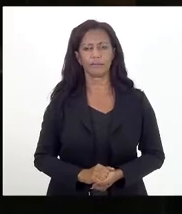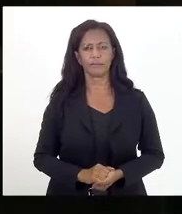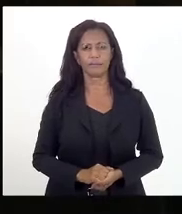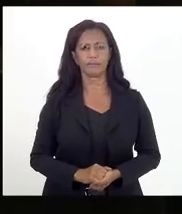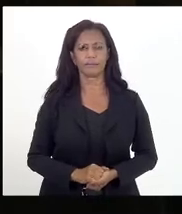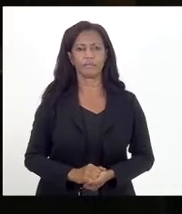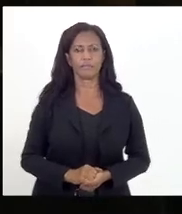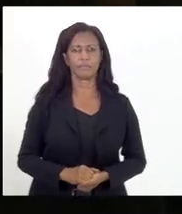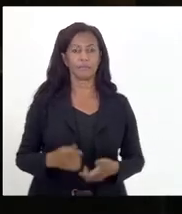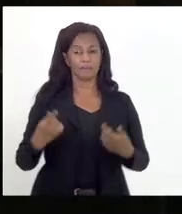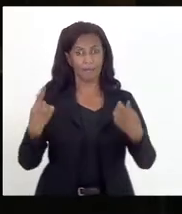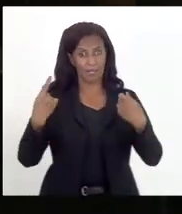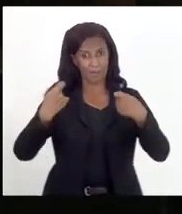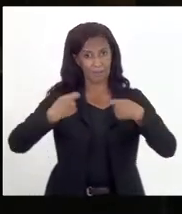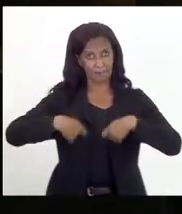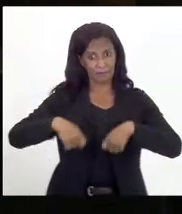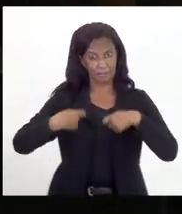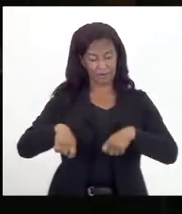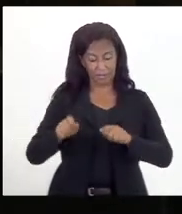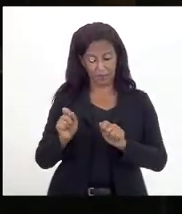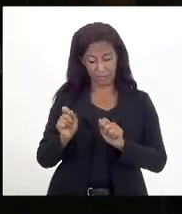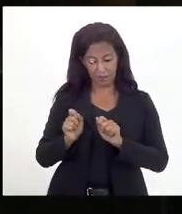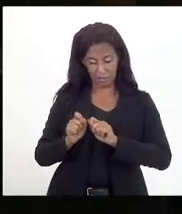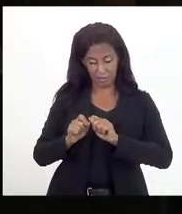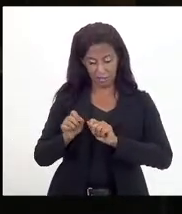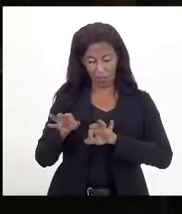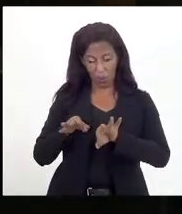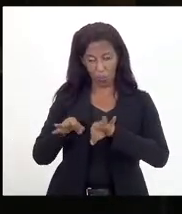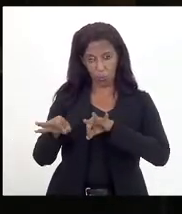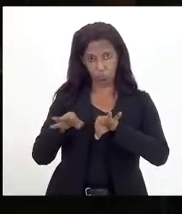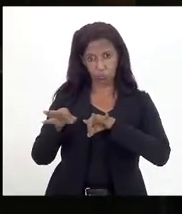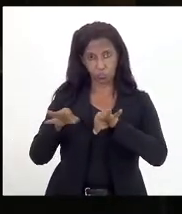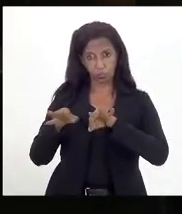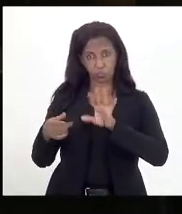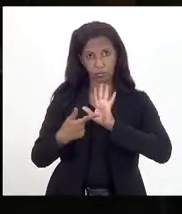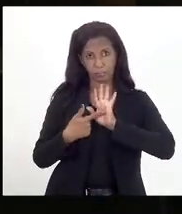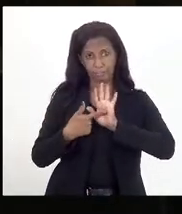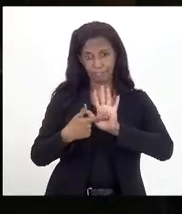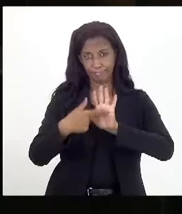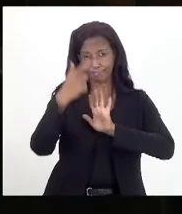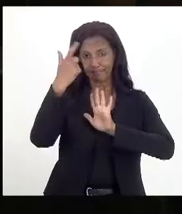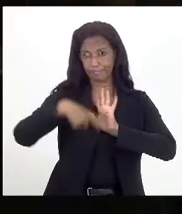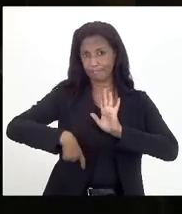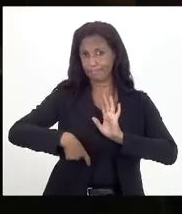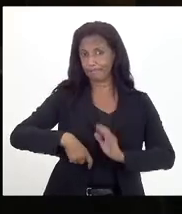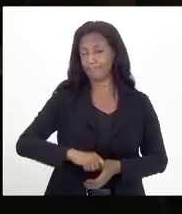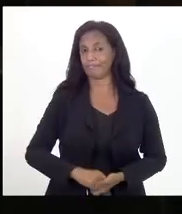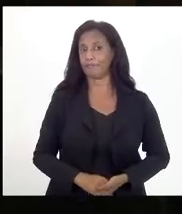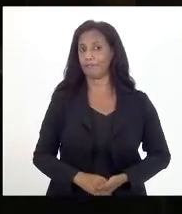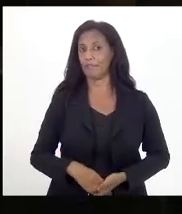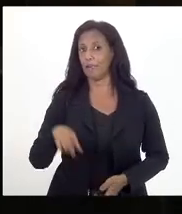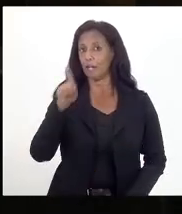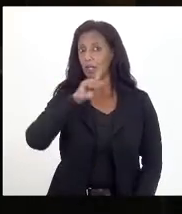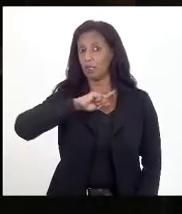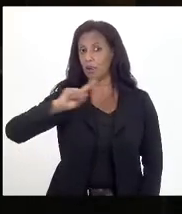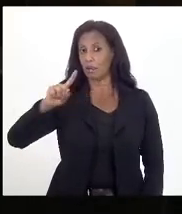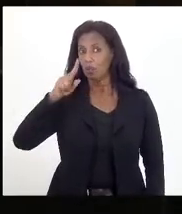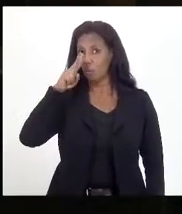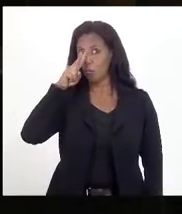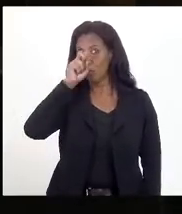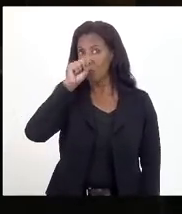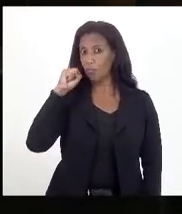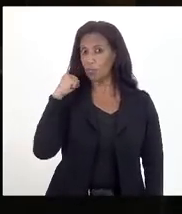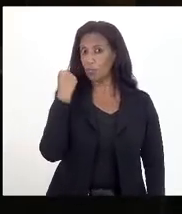e isso precisa ser feito por meio do convencimento e não dá força